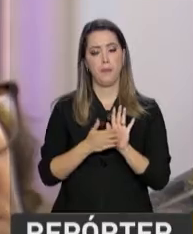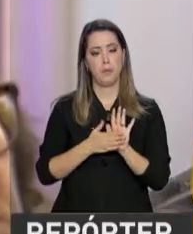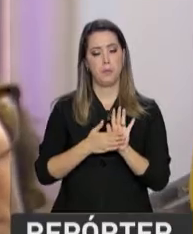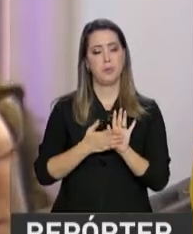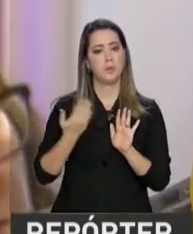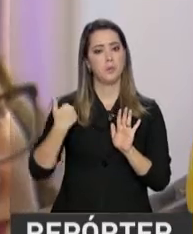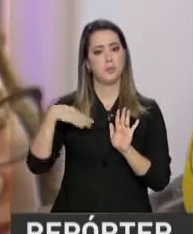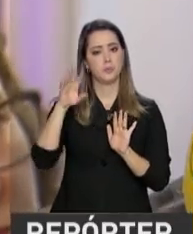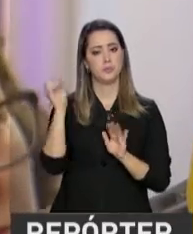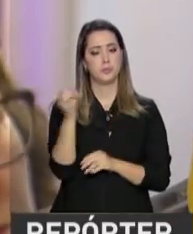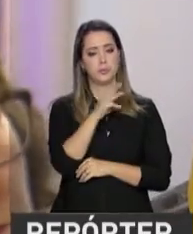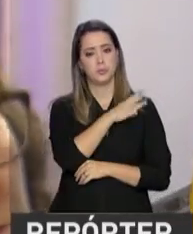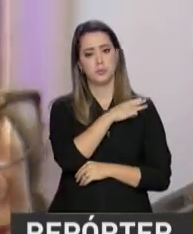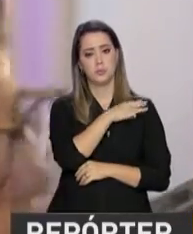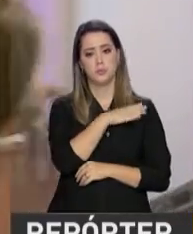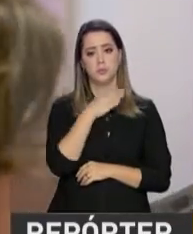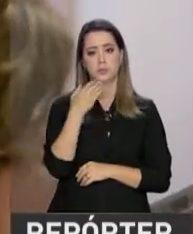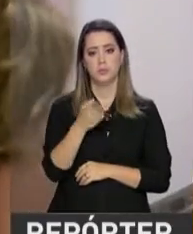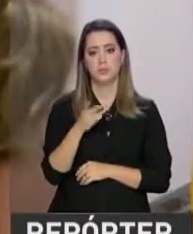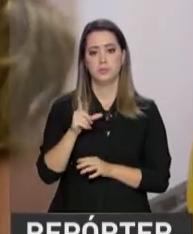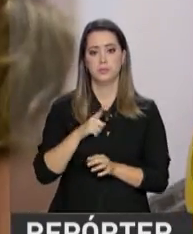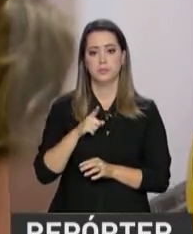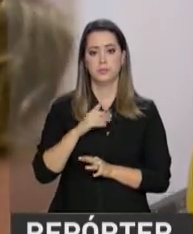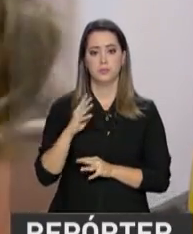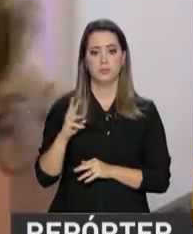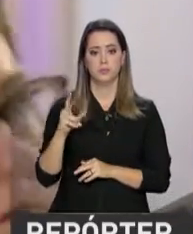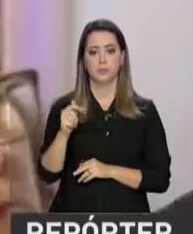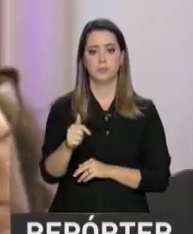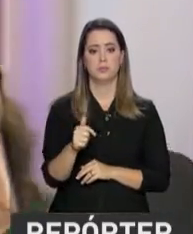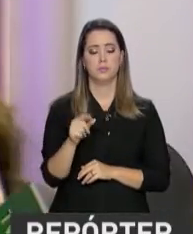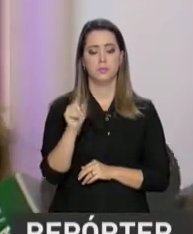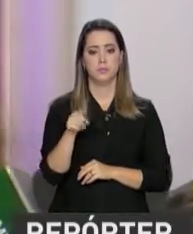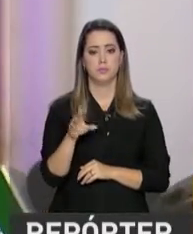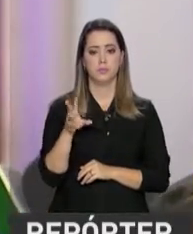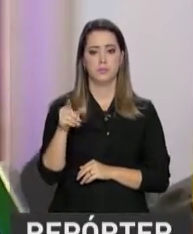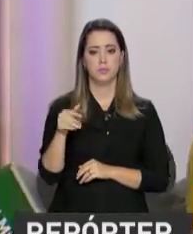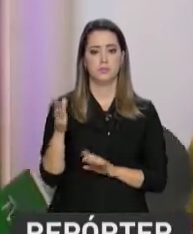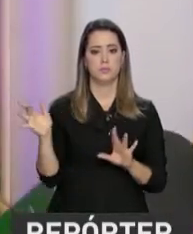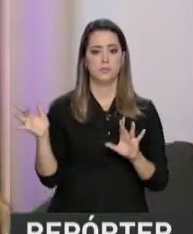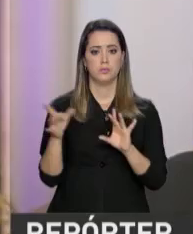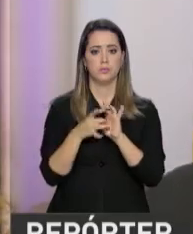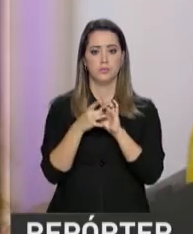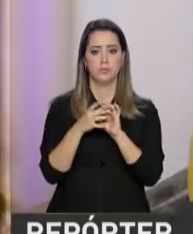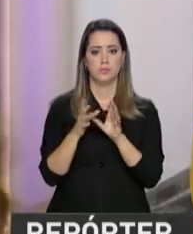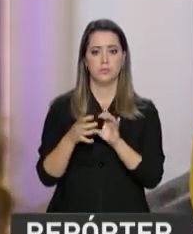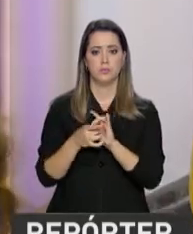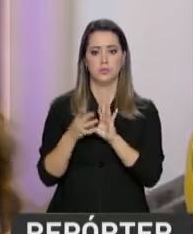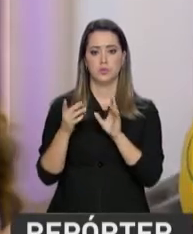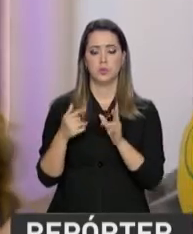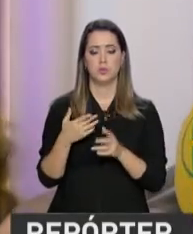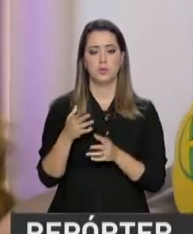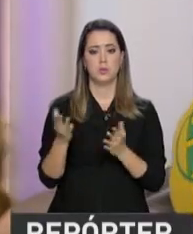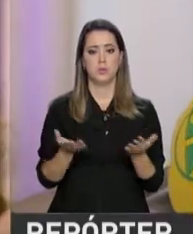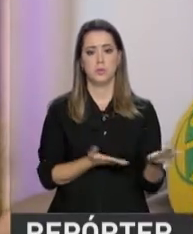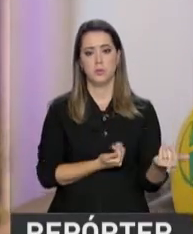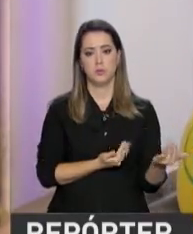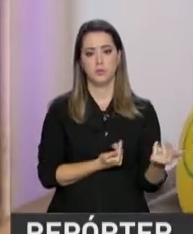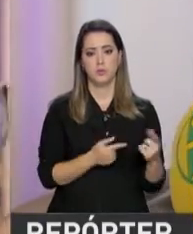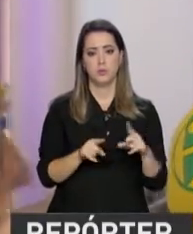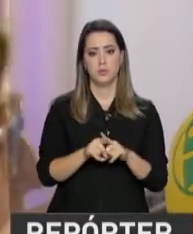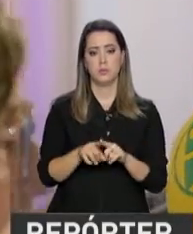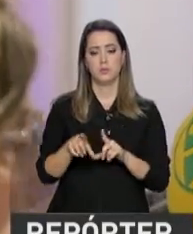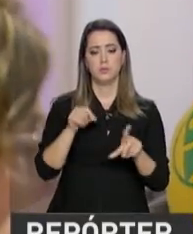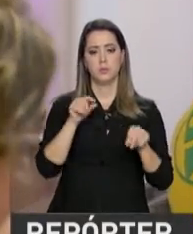da reforma do ensino médio que tem total eu diria casamento com autonomia dos jovens com a